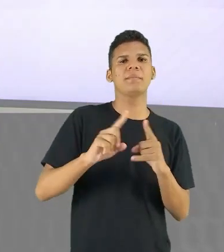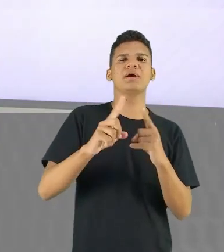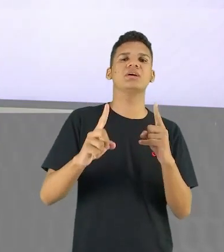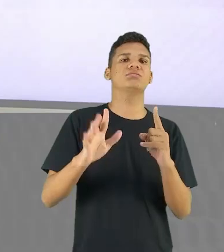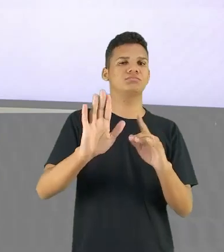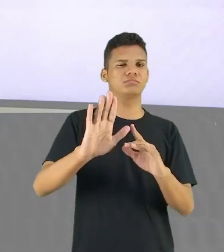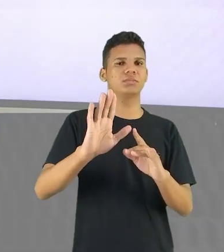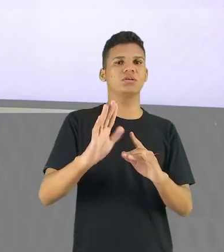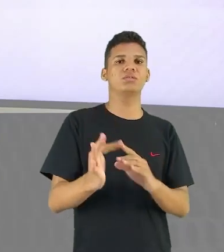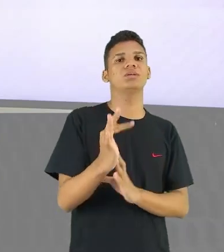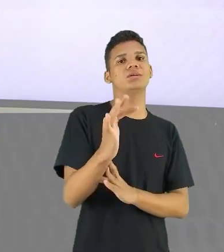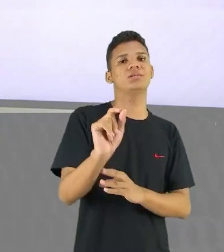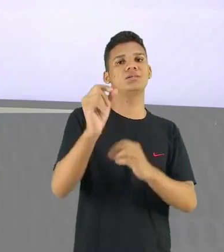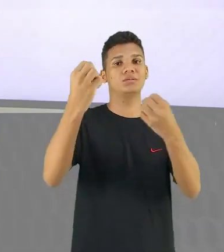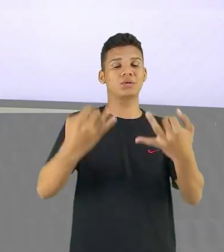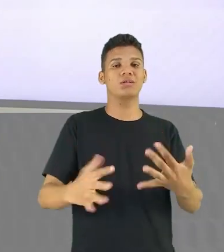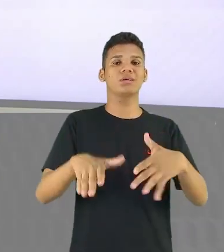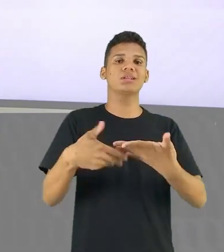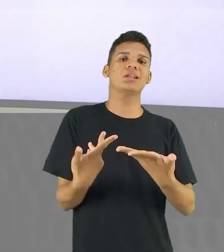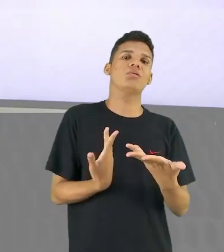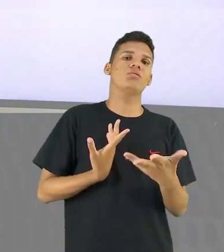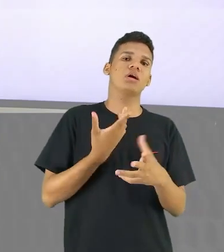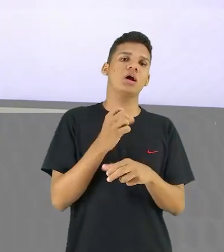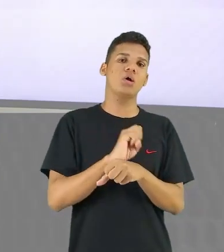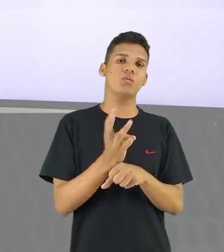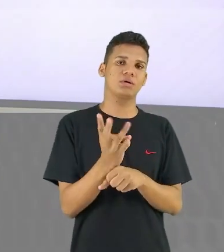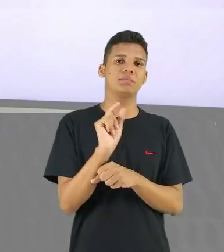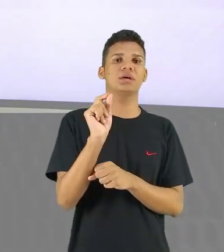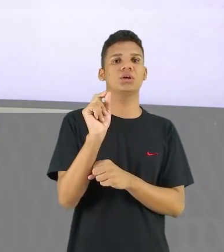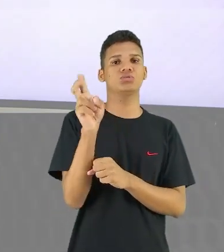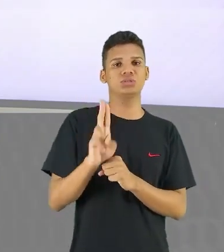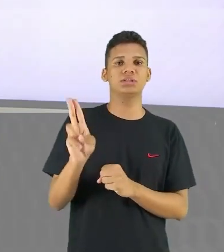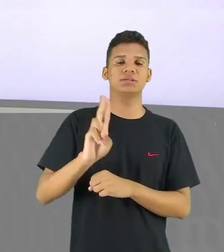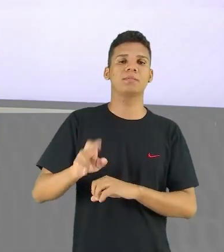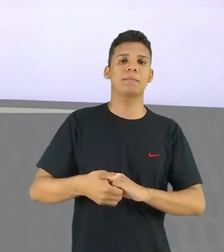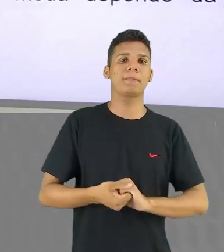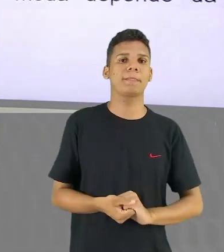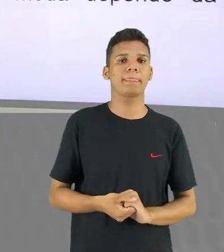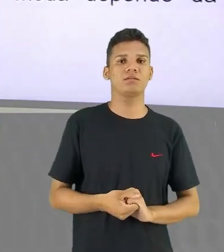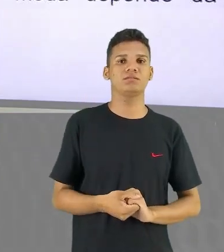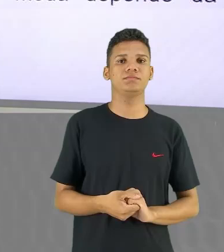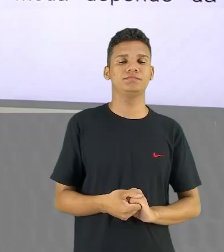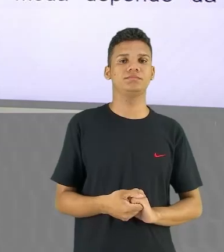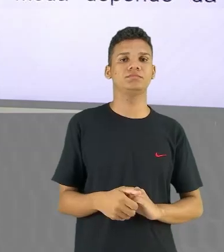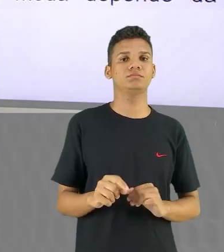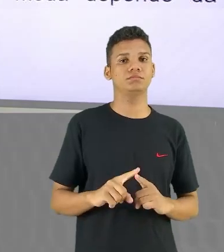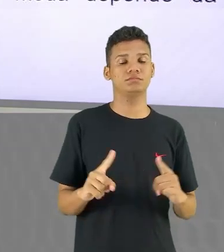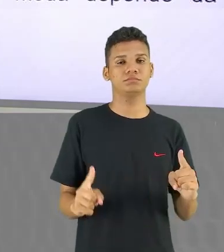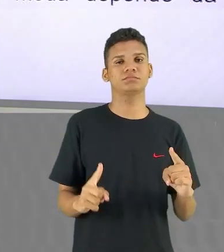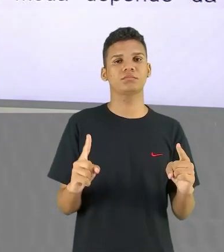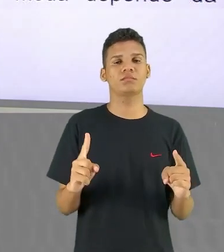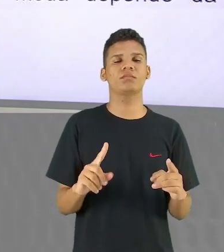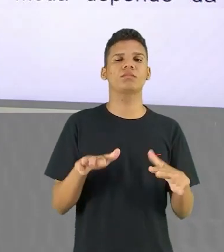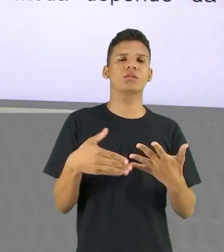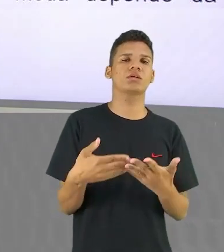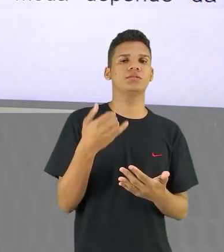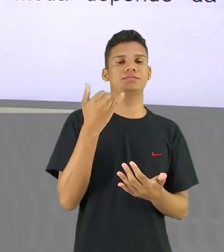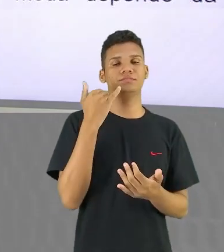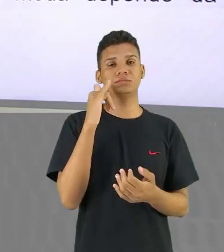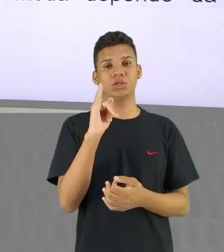um que a UEMA utiliza e que o Enem nem tanto, tá bom? Vamos lá. Esse